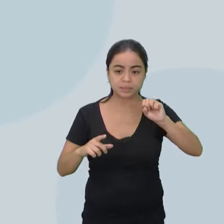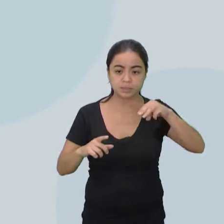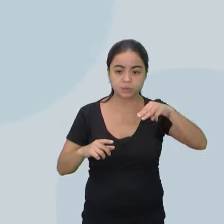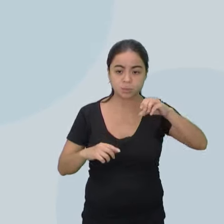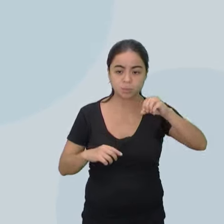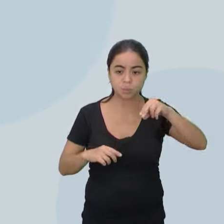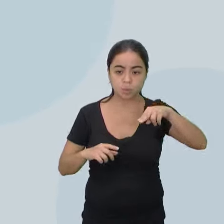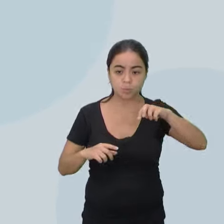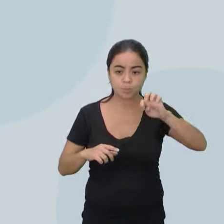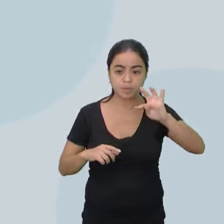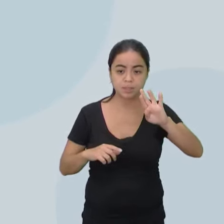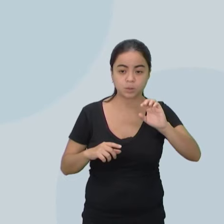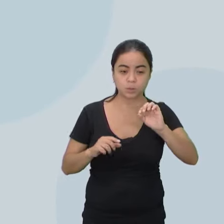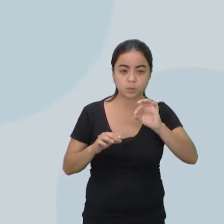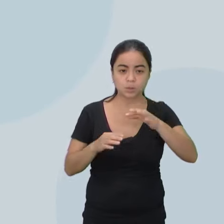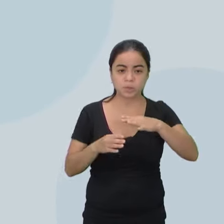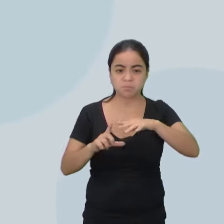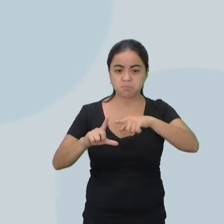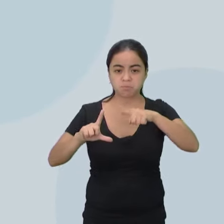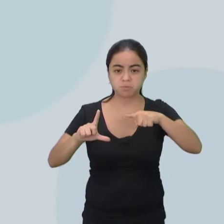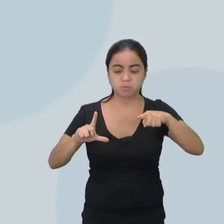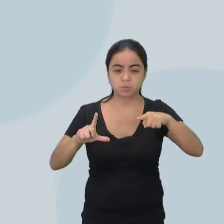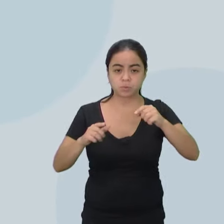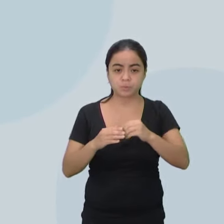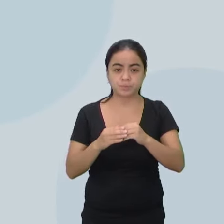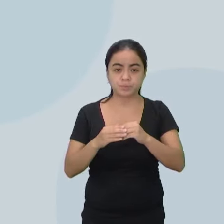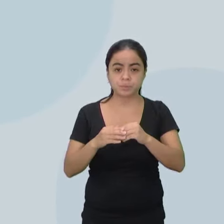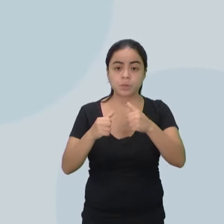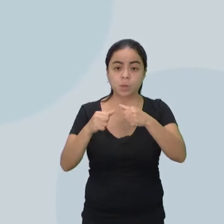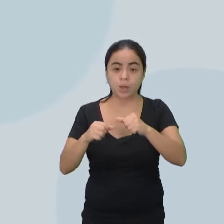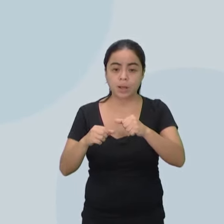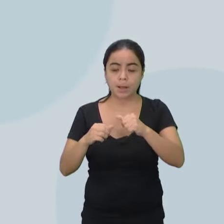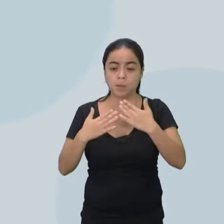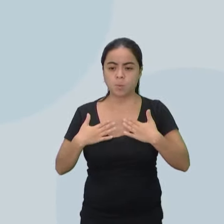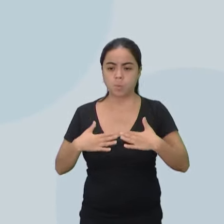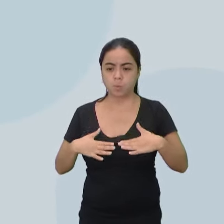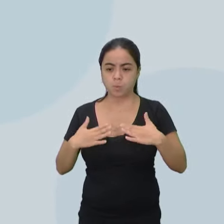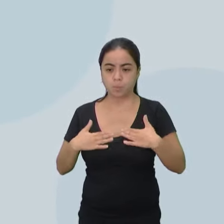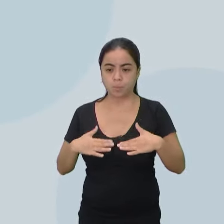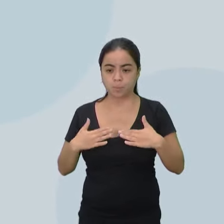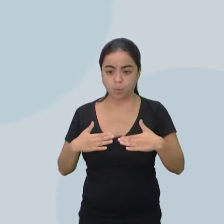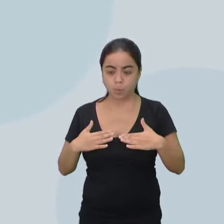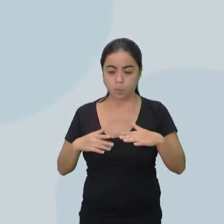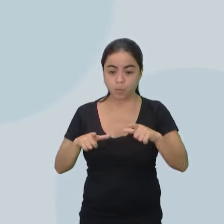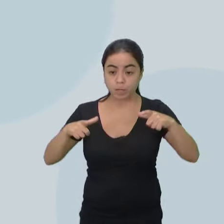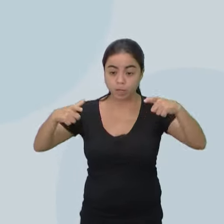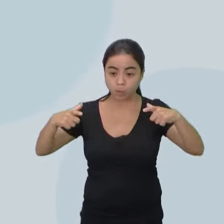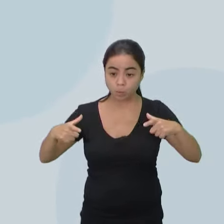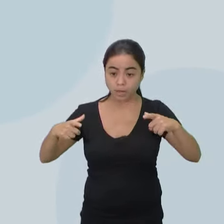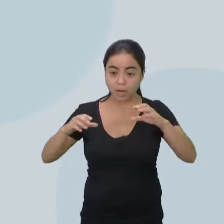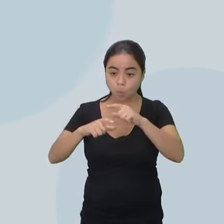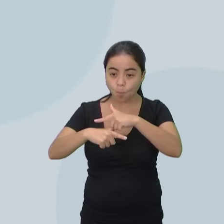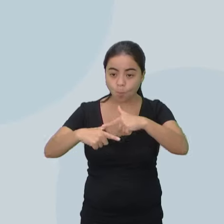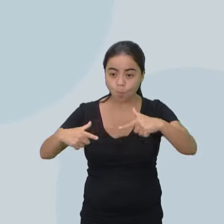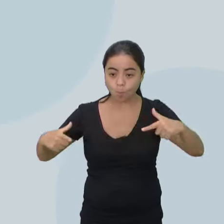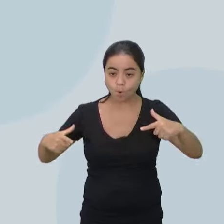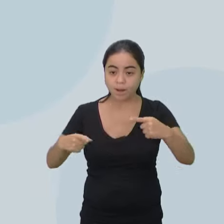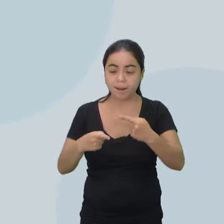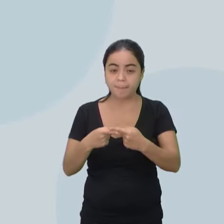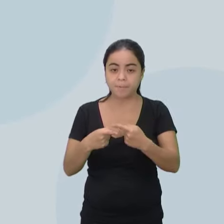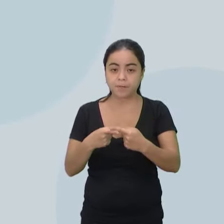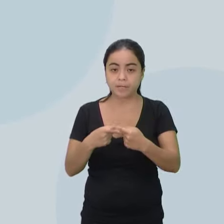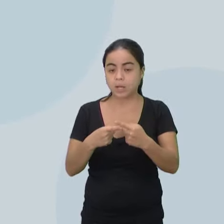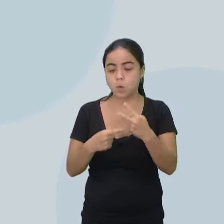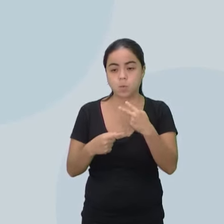Tem um sensor instalado em locais tranquilos e pouco povoado. Então, tem que ser assim porque ele também não pode gastar o